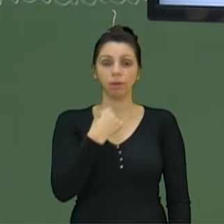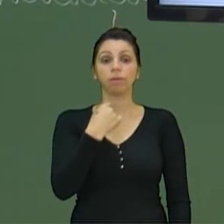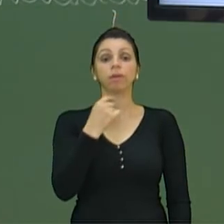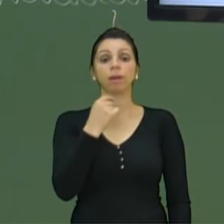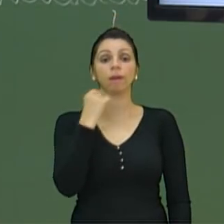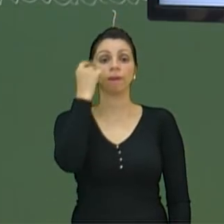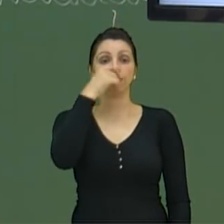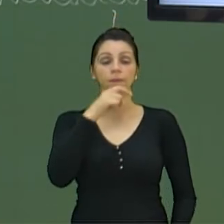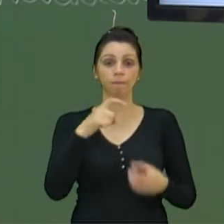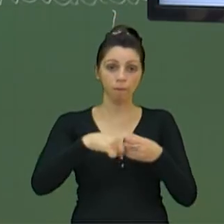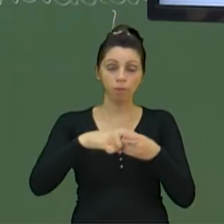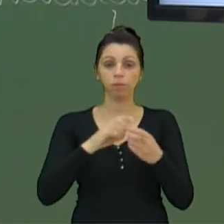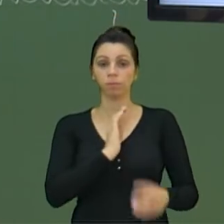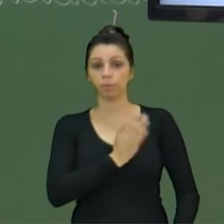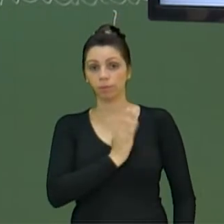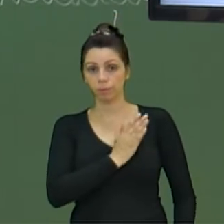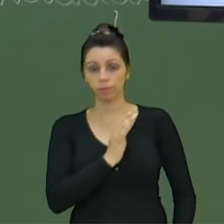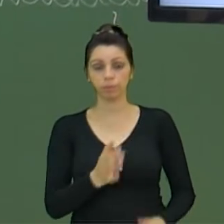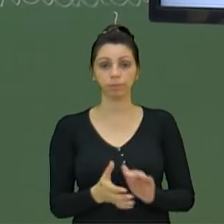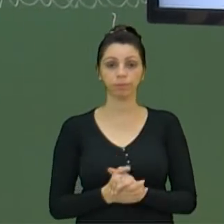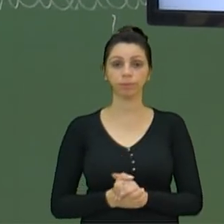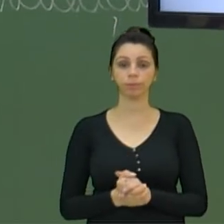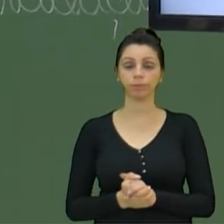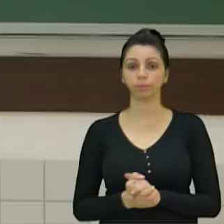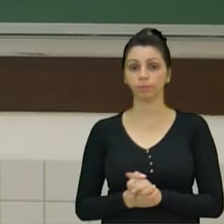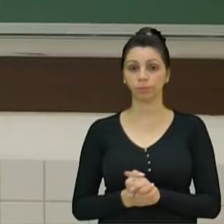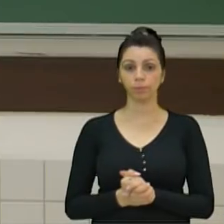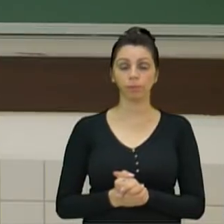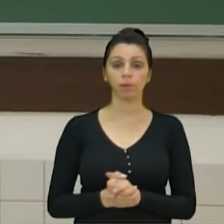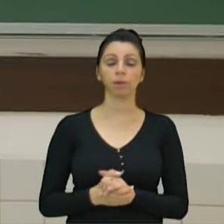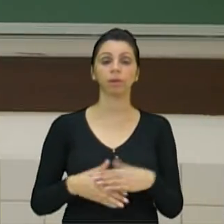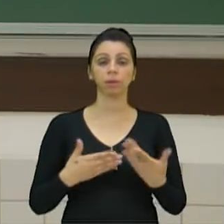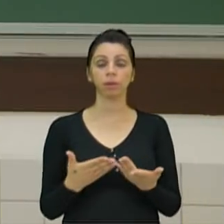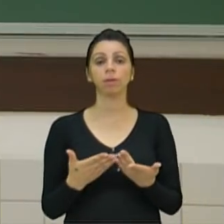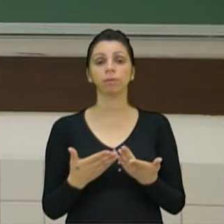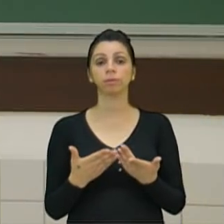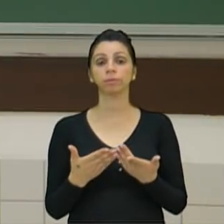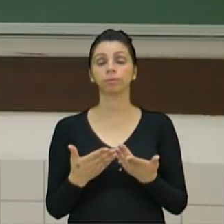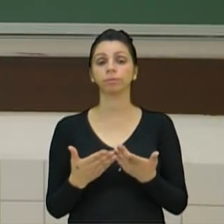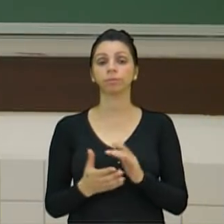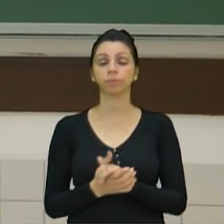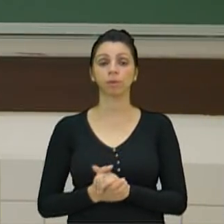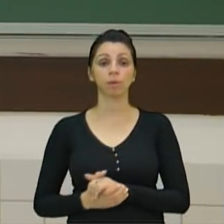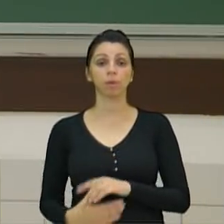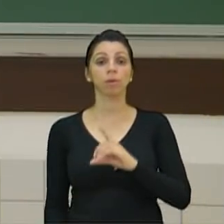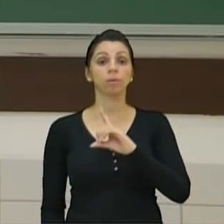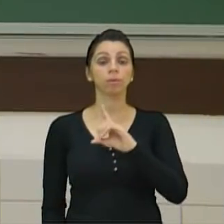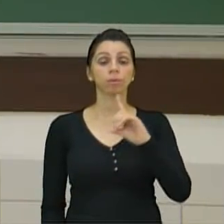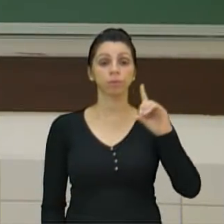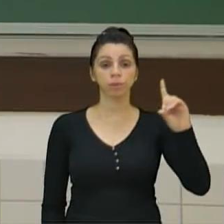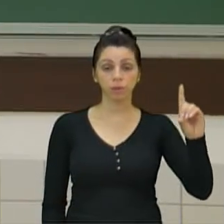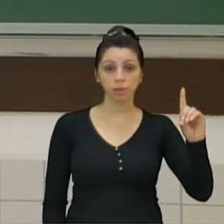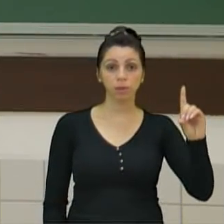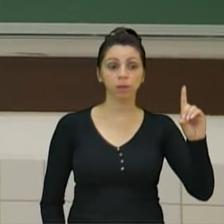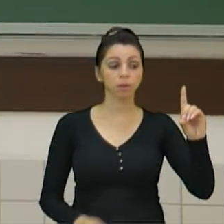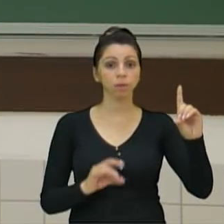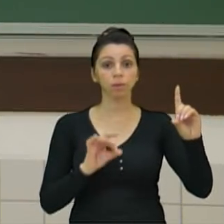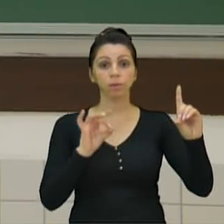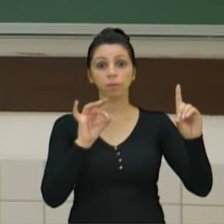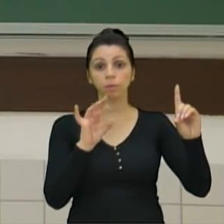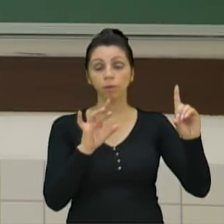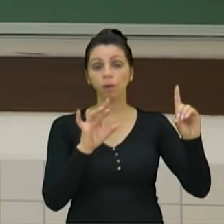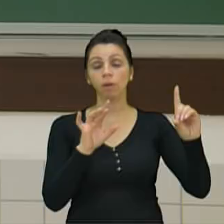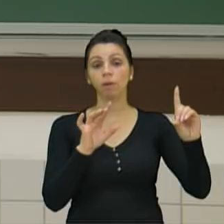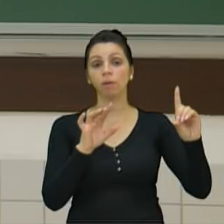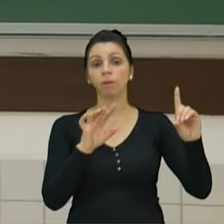coração. Então, olha que interessante, do lado direito do nosso coração só entra sangue venoso, sangue rico em gás